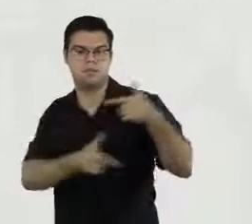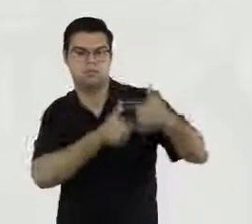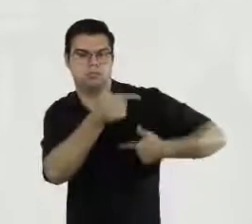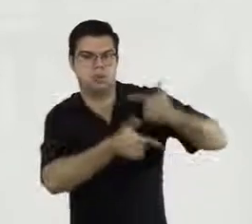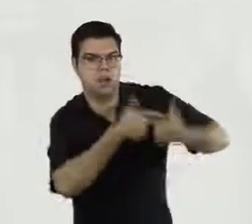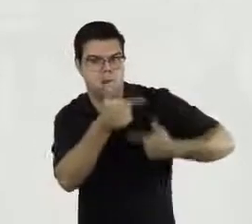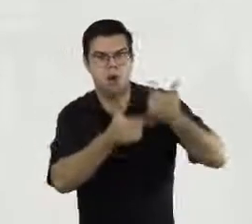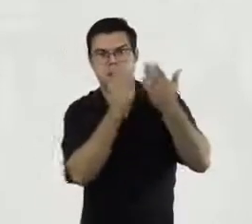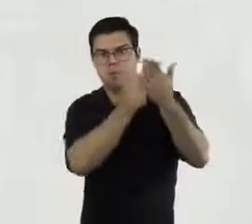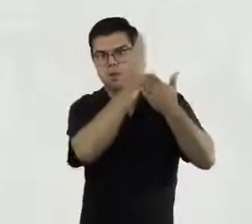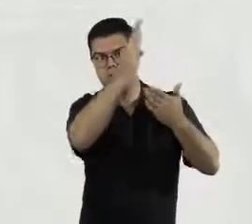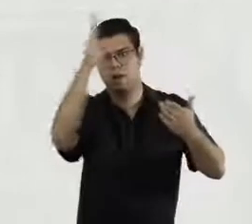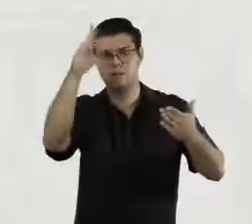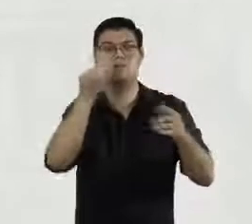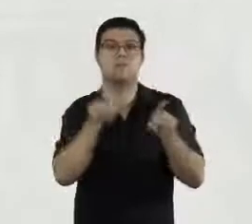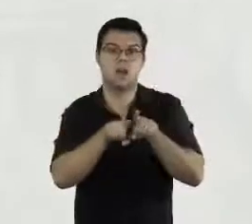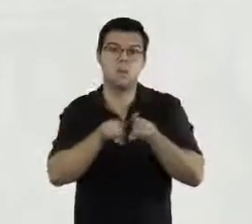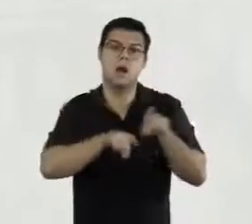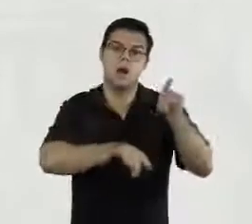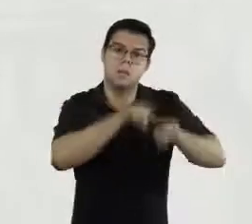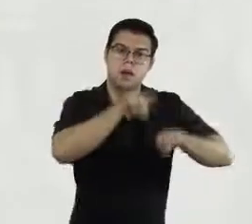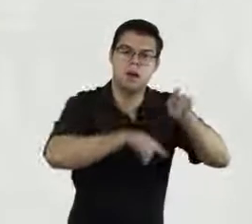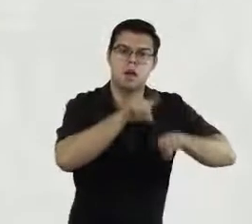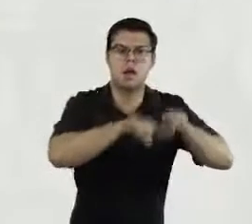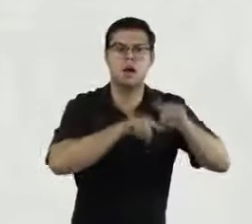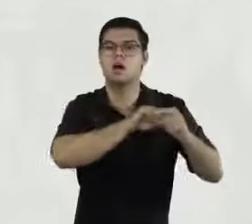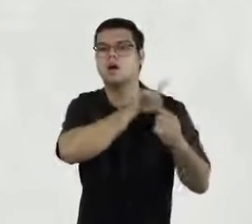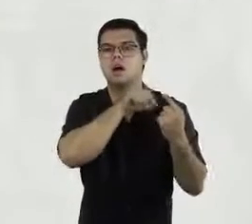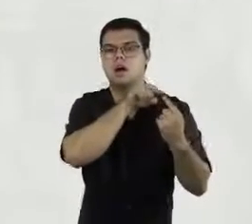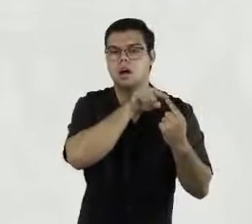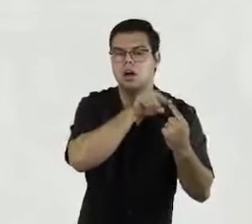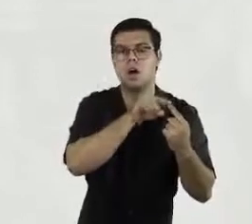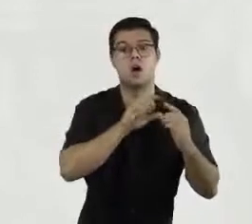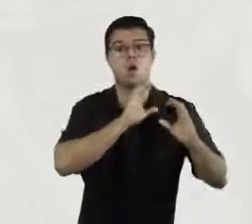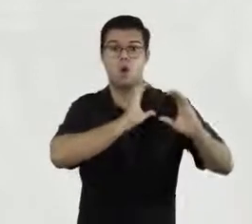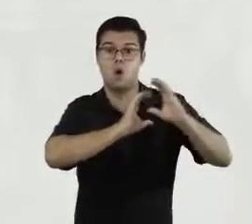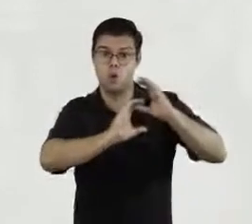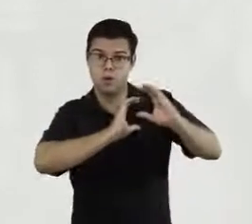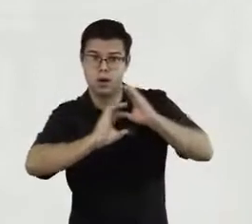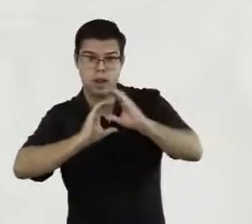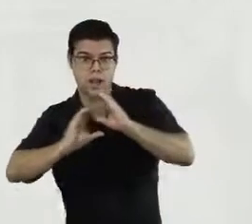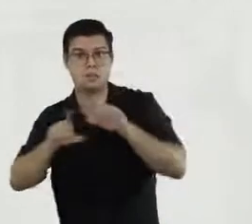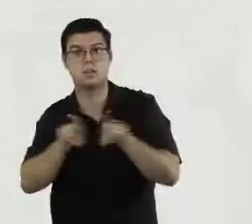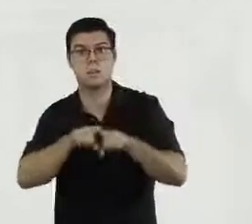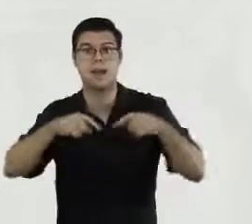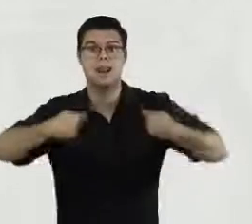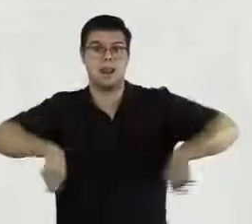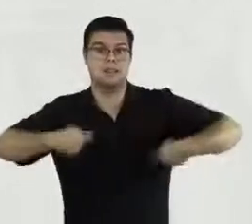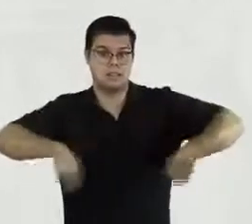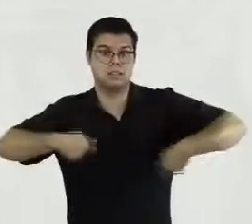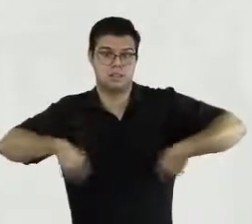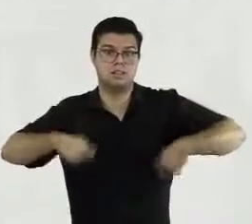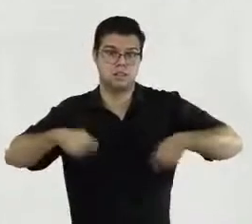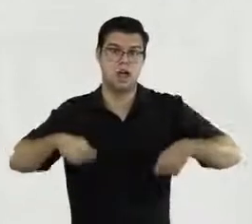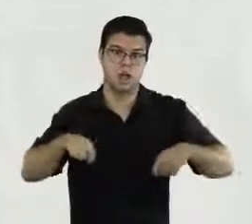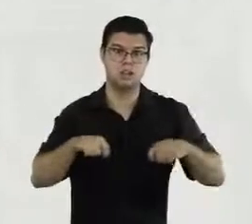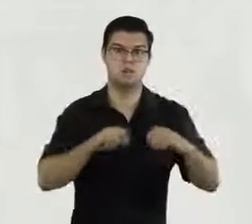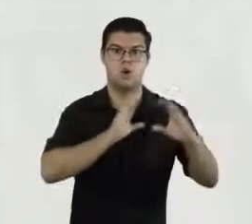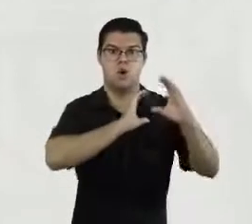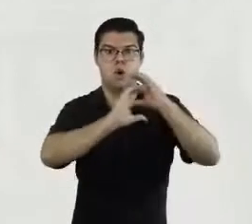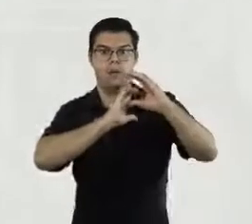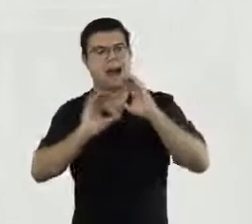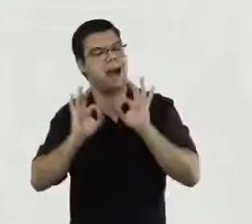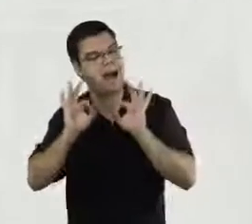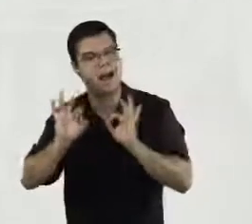ainda a finalidade instrumental, adiciona a comunicação, a necessidade da comunicação exata e pertinente